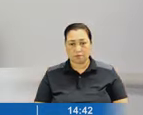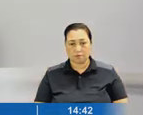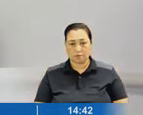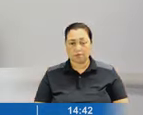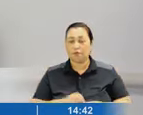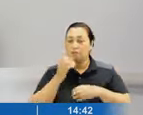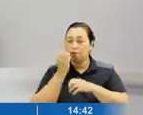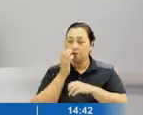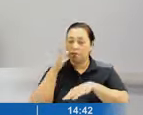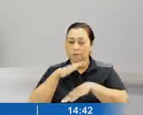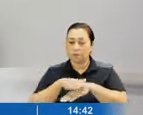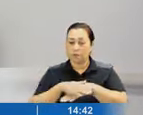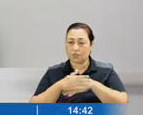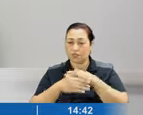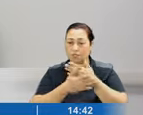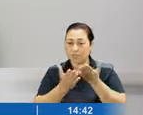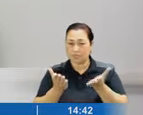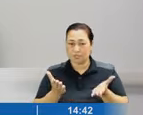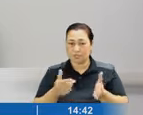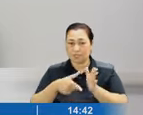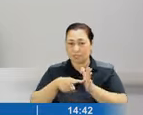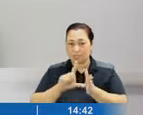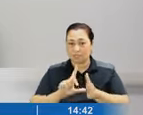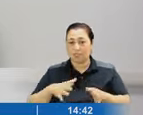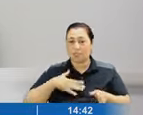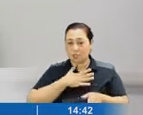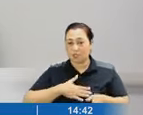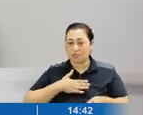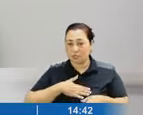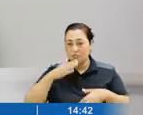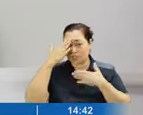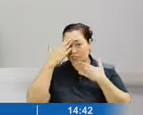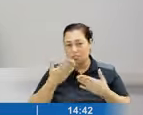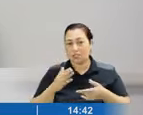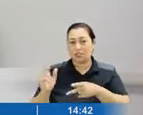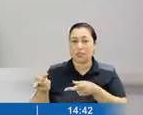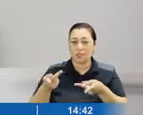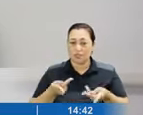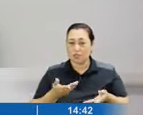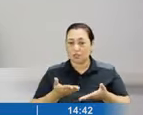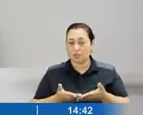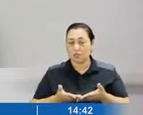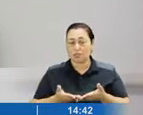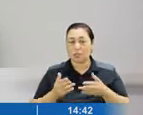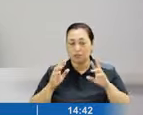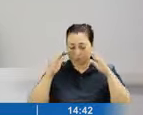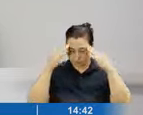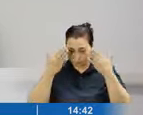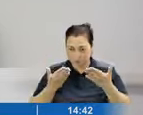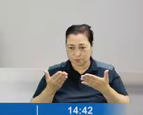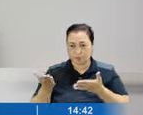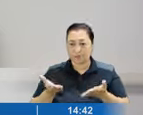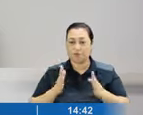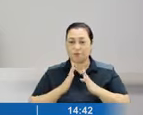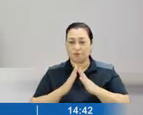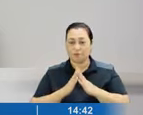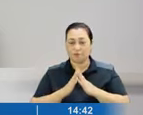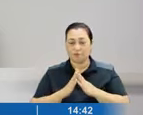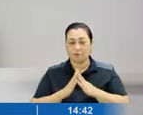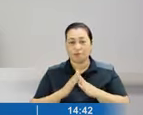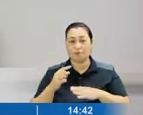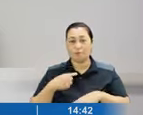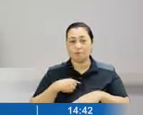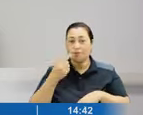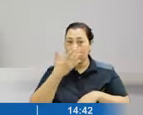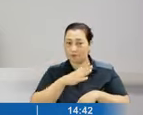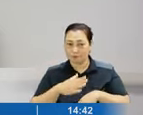Boa tarde a todos, né? Antes de mais nada, eu gostaria de agradecer o convite, né? Muito me honra estar aqui nessa casa, né? Eu que